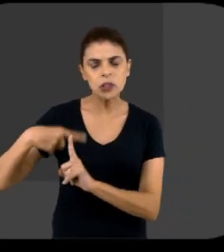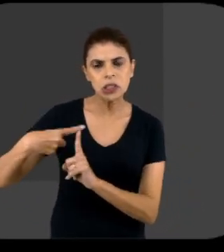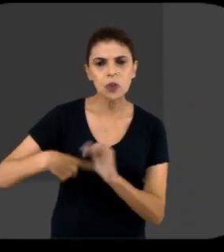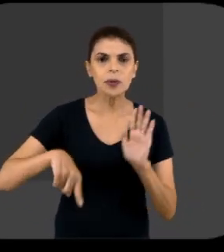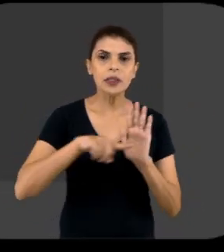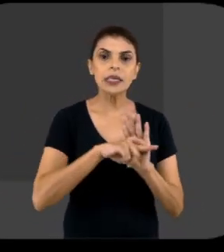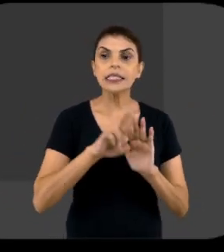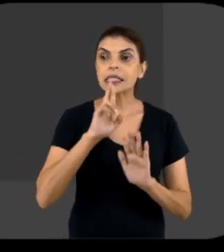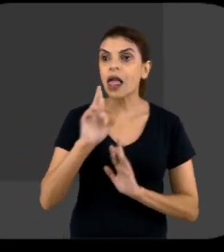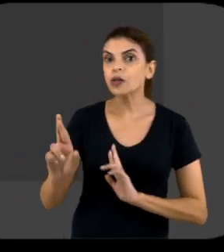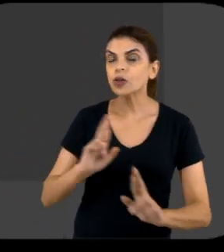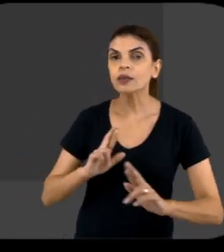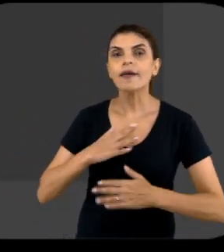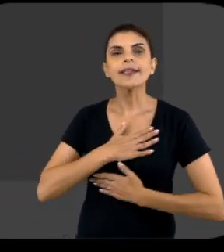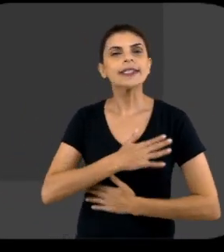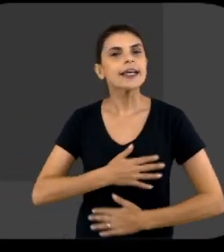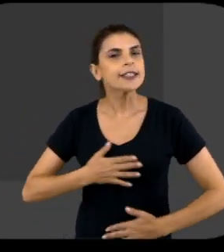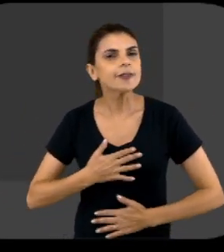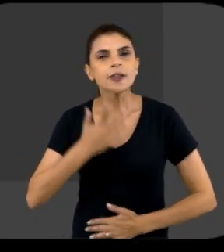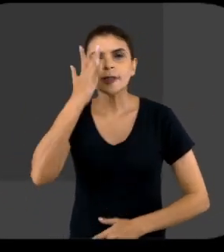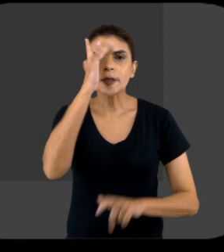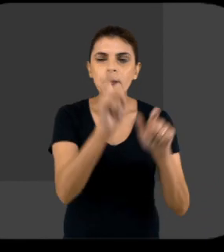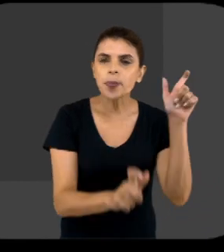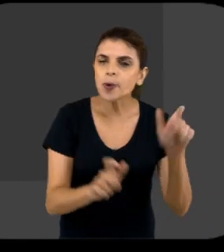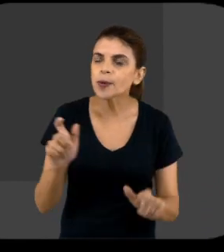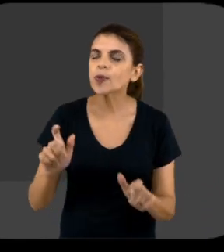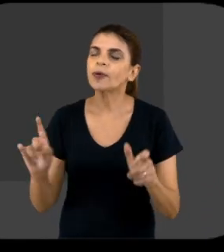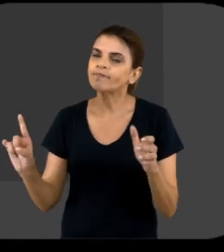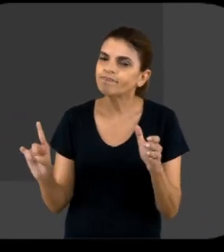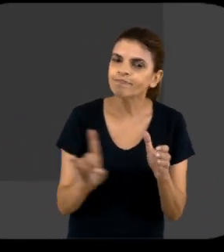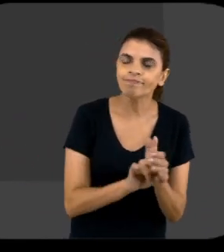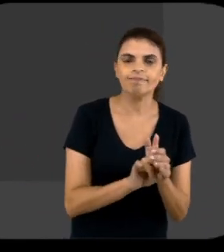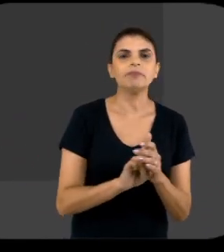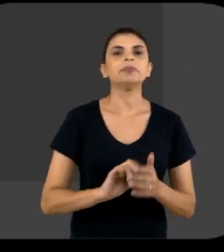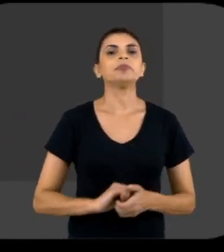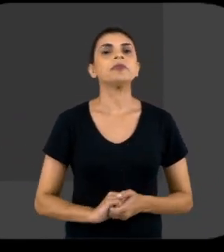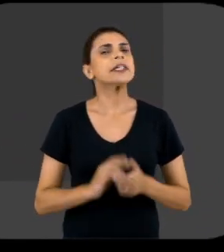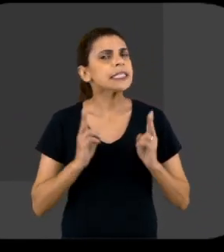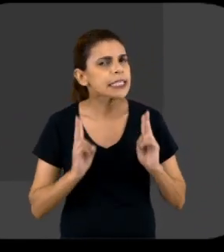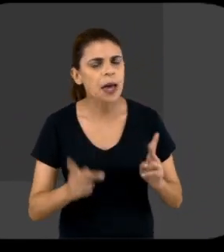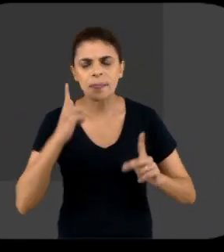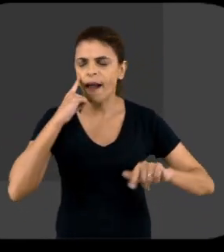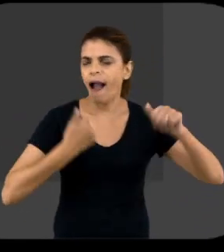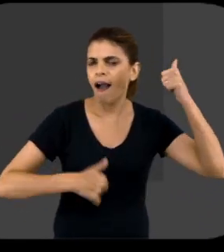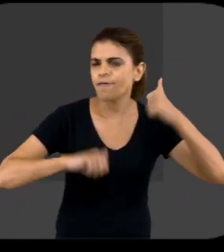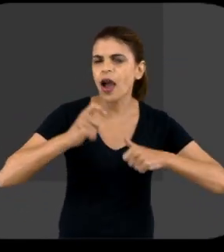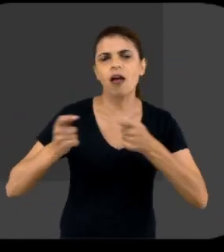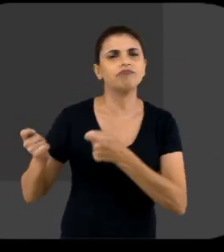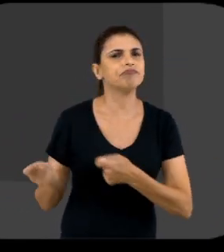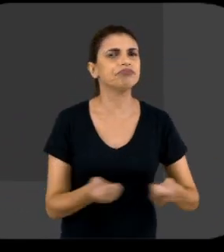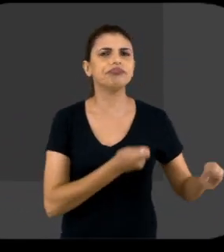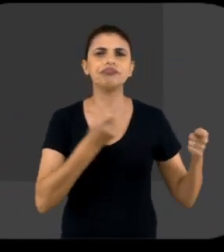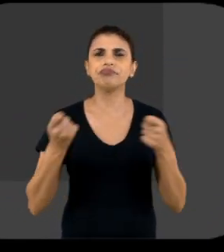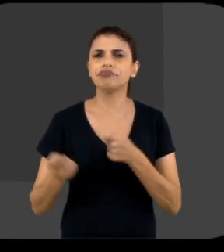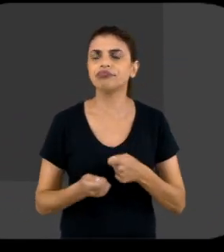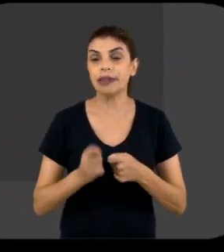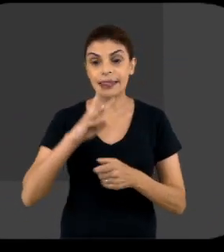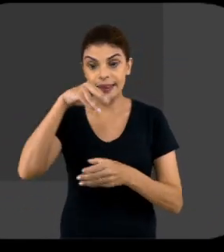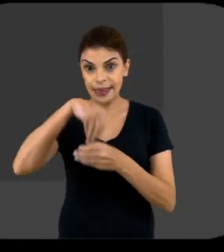uma melhor satisfação das pessoas que estão envolvidas ou não. Então, avaliar